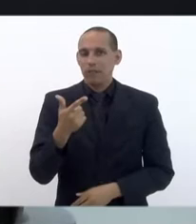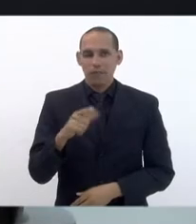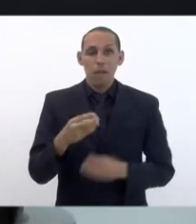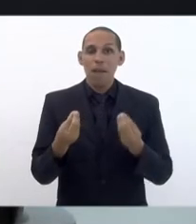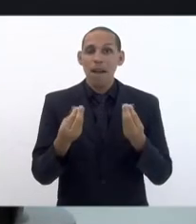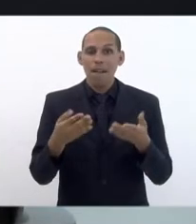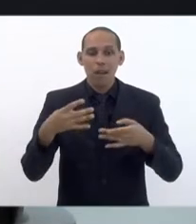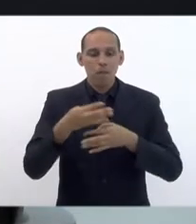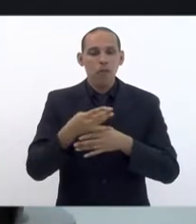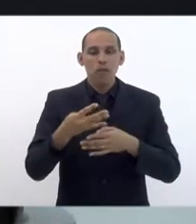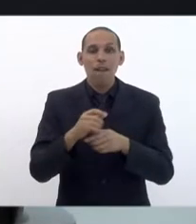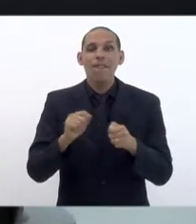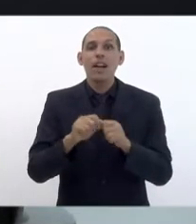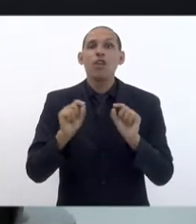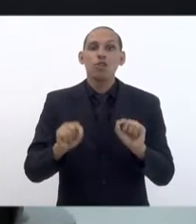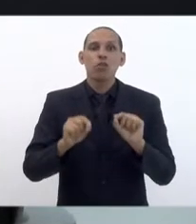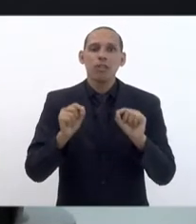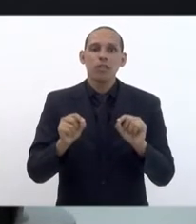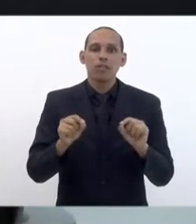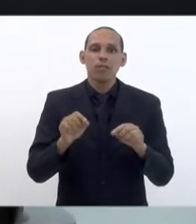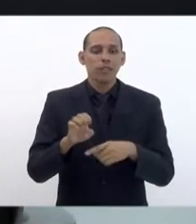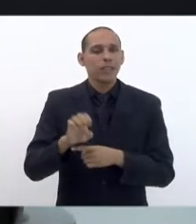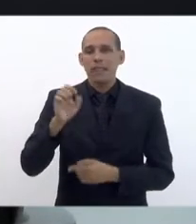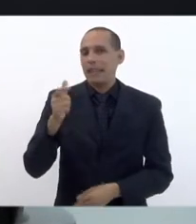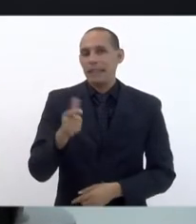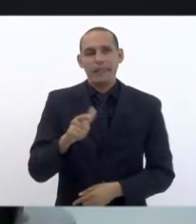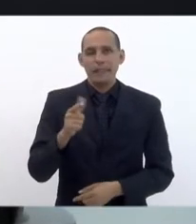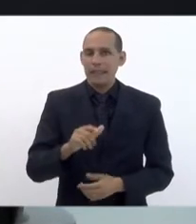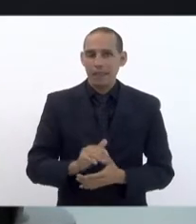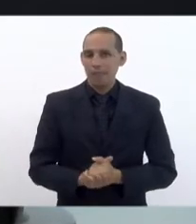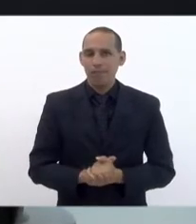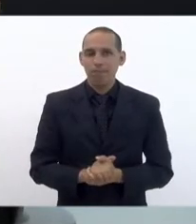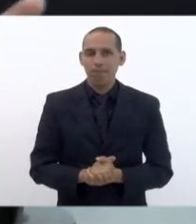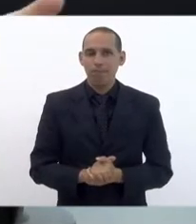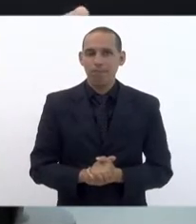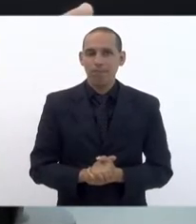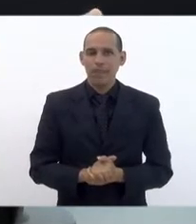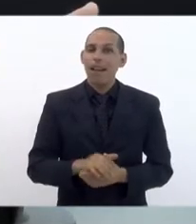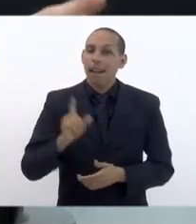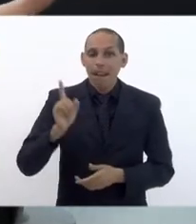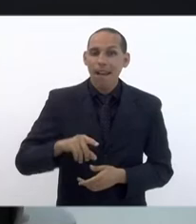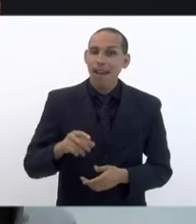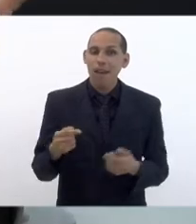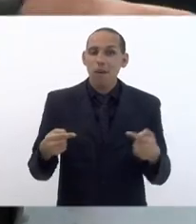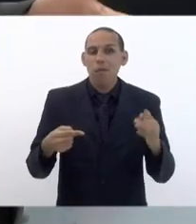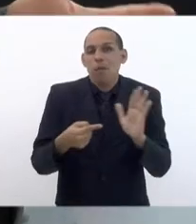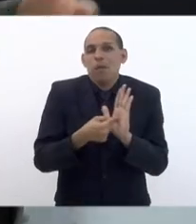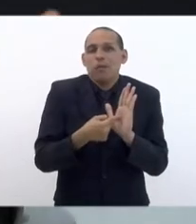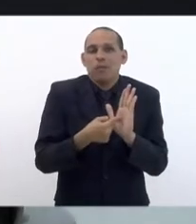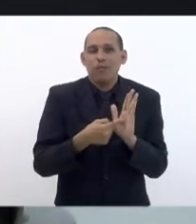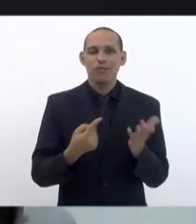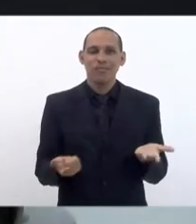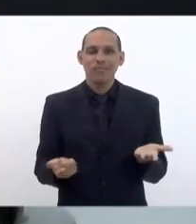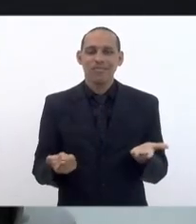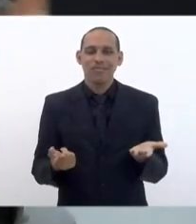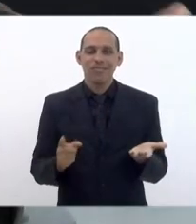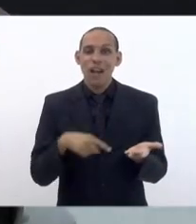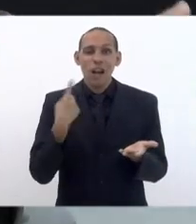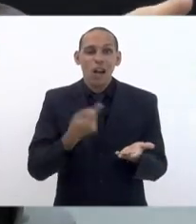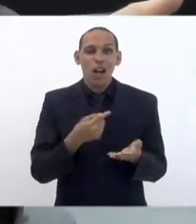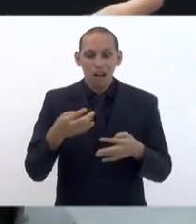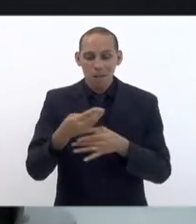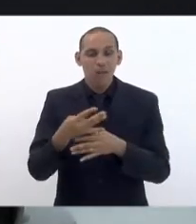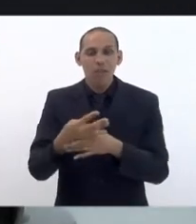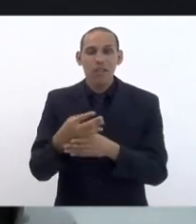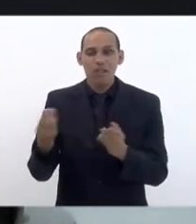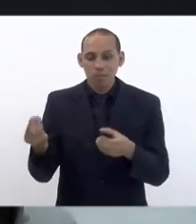os municípios vão fazer. O uso do solo é municipal. É essa que é a questão. Senão a lei fica inócua, tem que jogar, botar o município